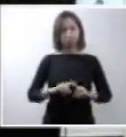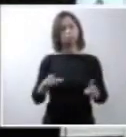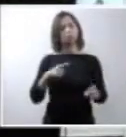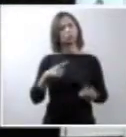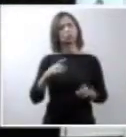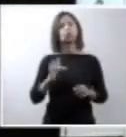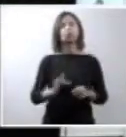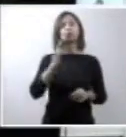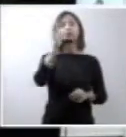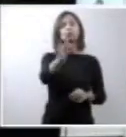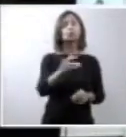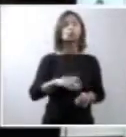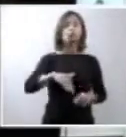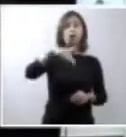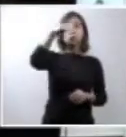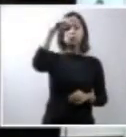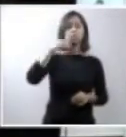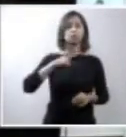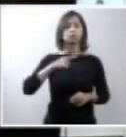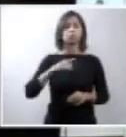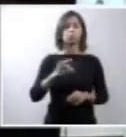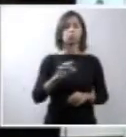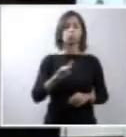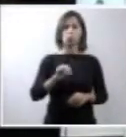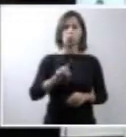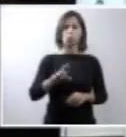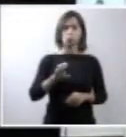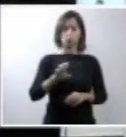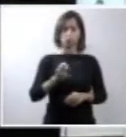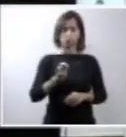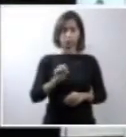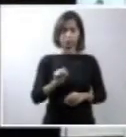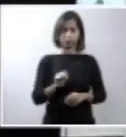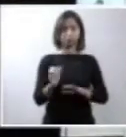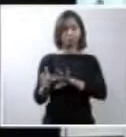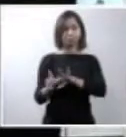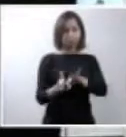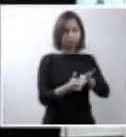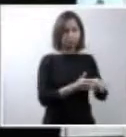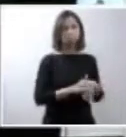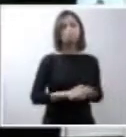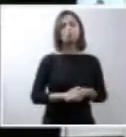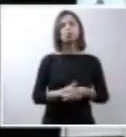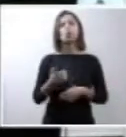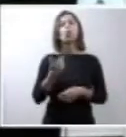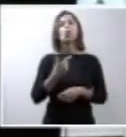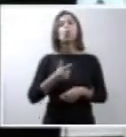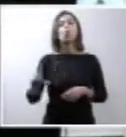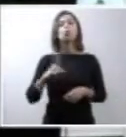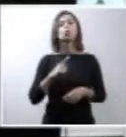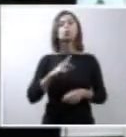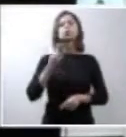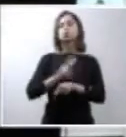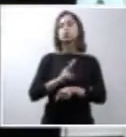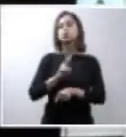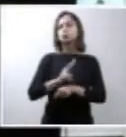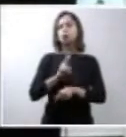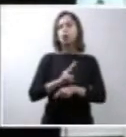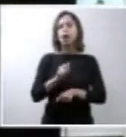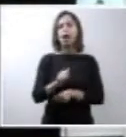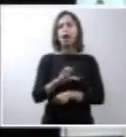vida adulta. O outro fator é a questão do controle do ácido fólico.